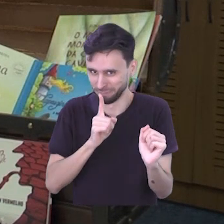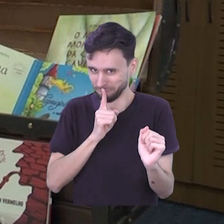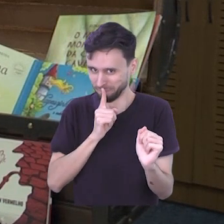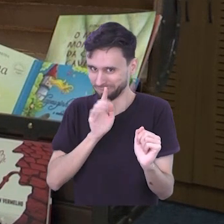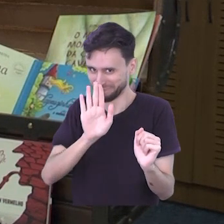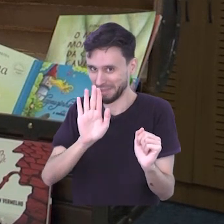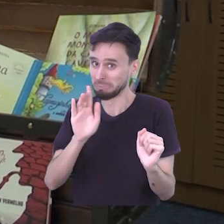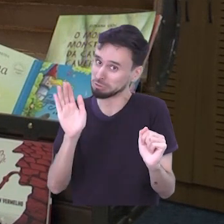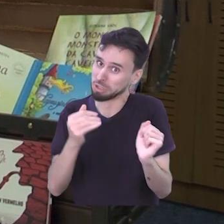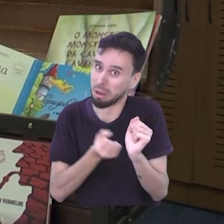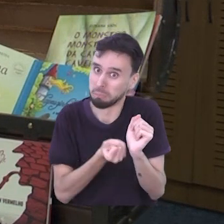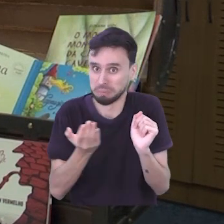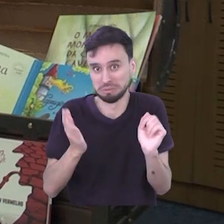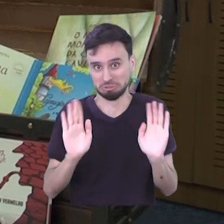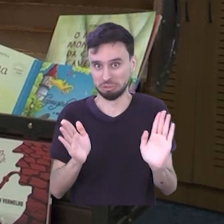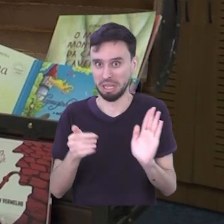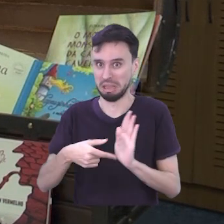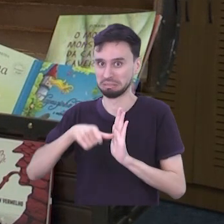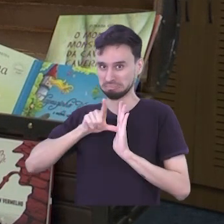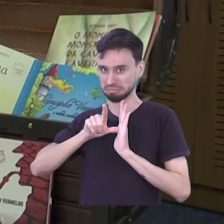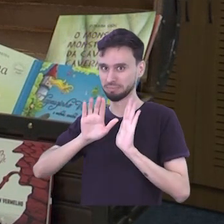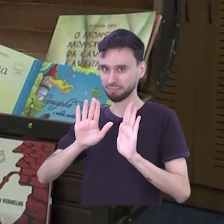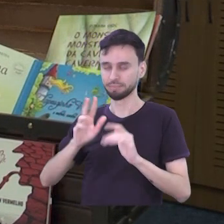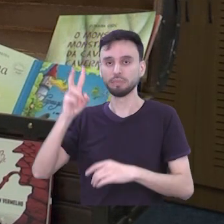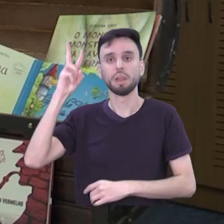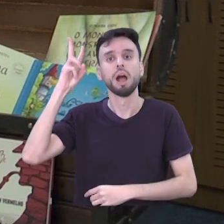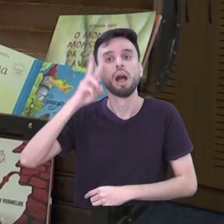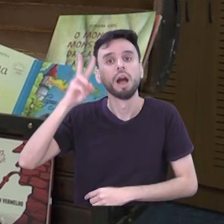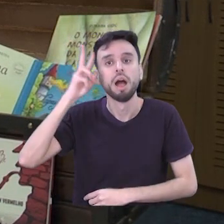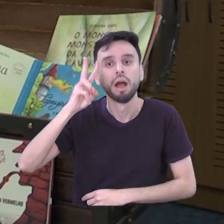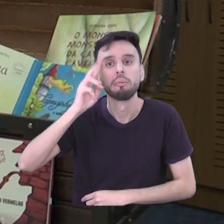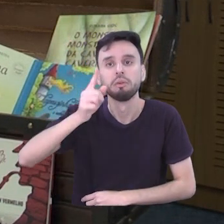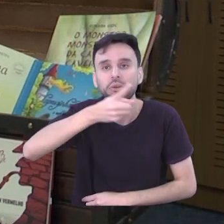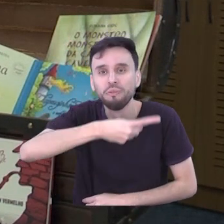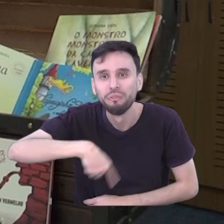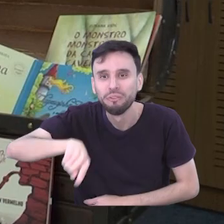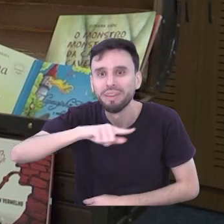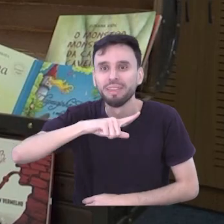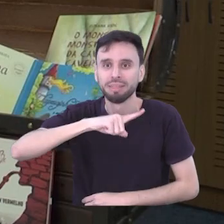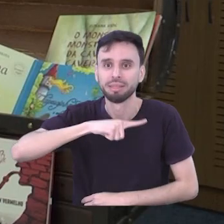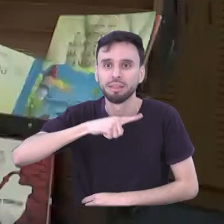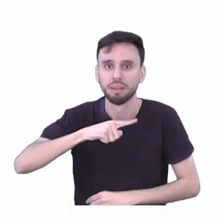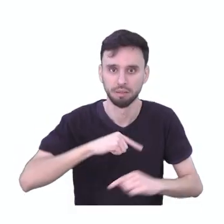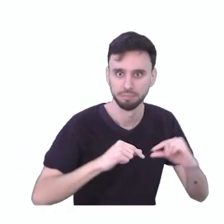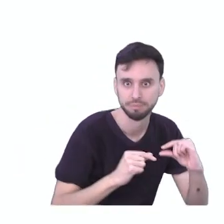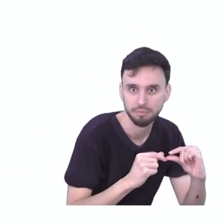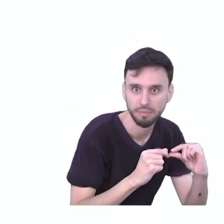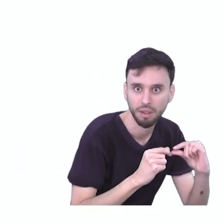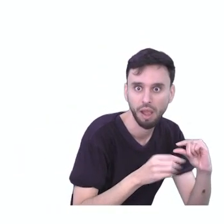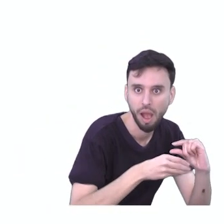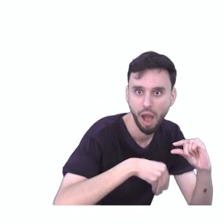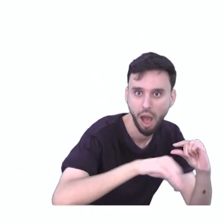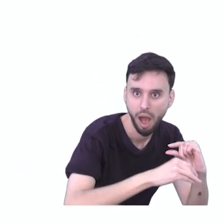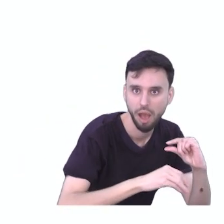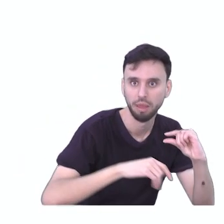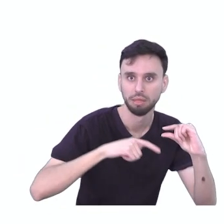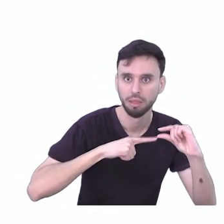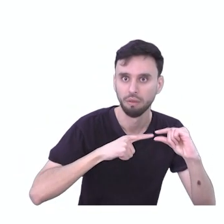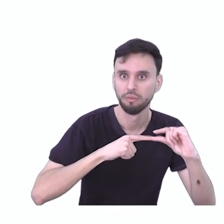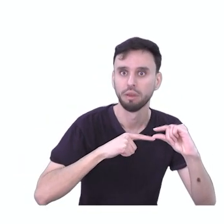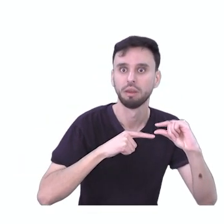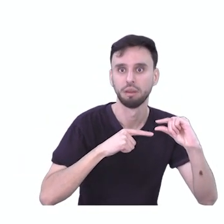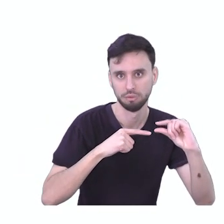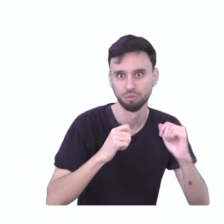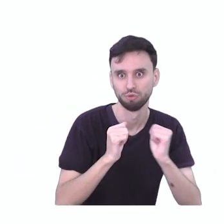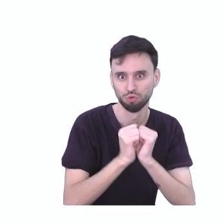Mas é legal a gente pensar nessa intertextualidade, né? Então, para relembrar, nós ouvimos o conto Ari Areia e fizemos então essa conversa,